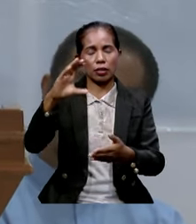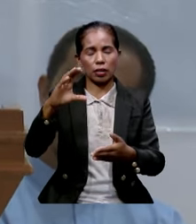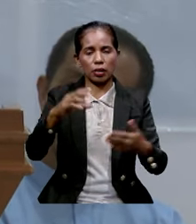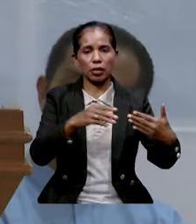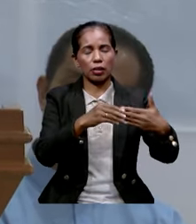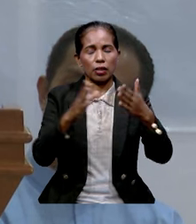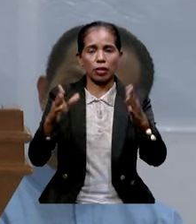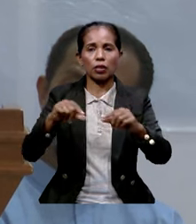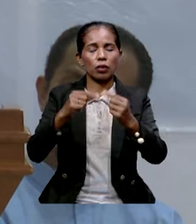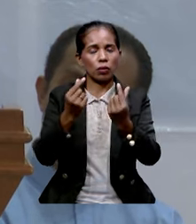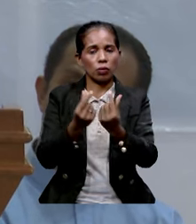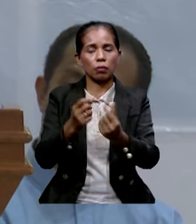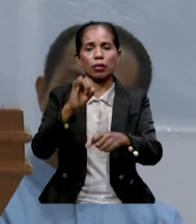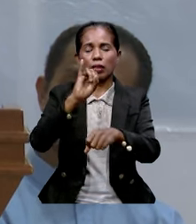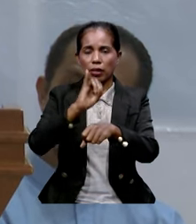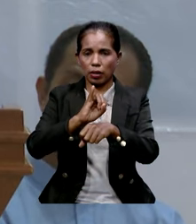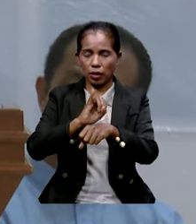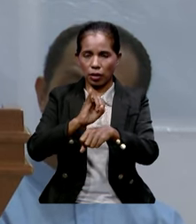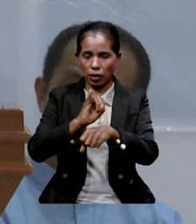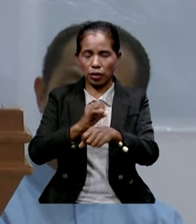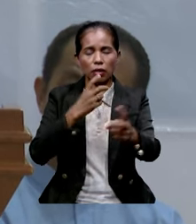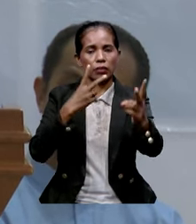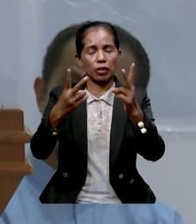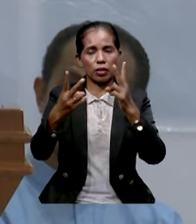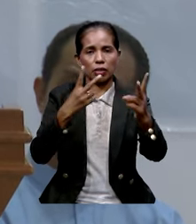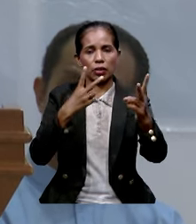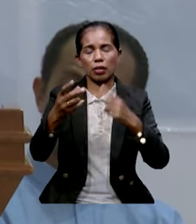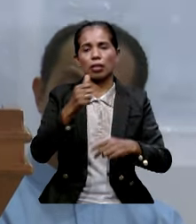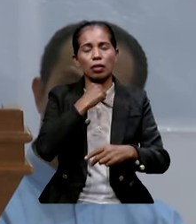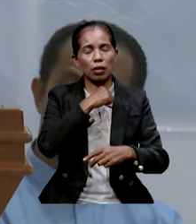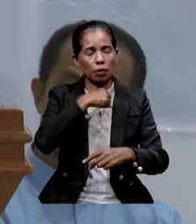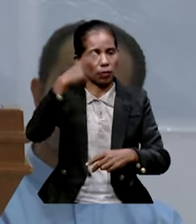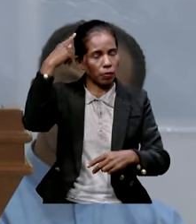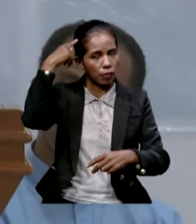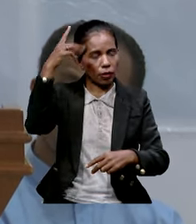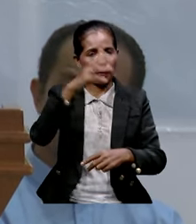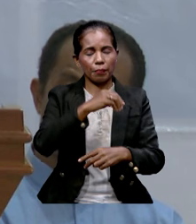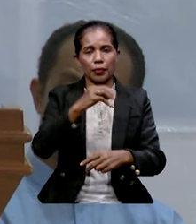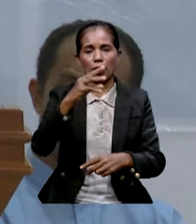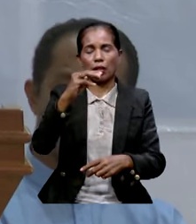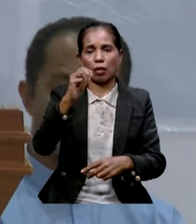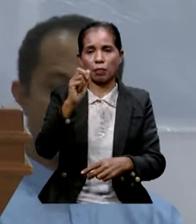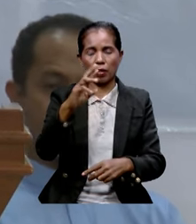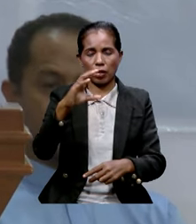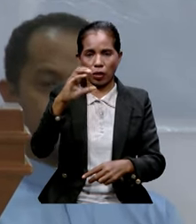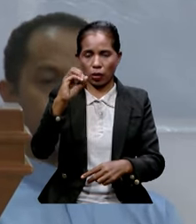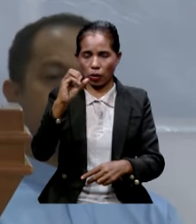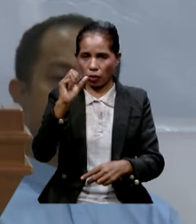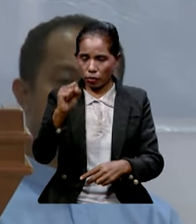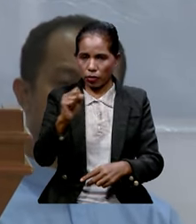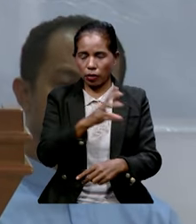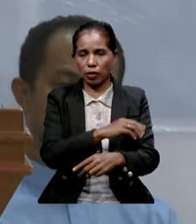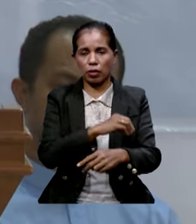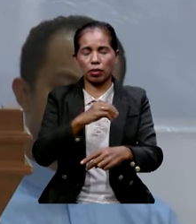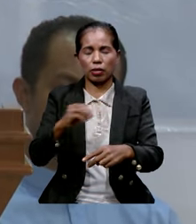coordenador-geral da equipa da Igreja para a visita do Santo Padre, Monsenhor Marco Sprizzi, encarregado